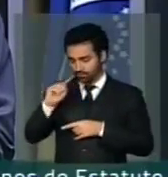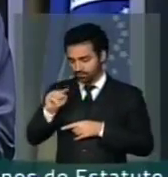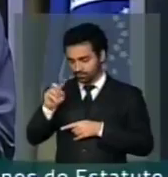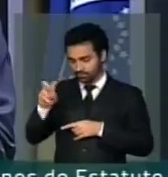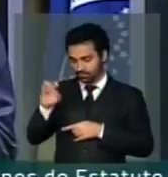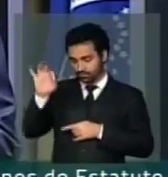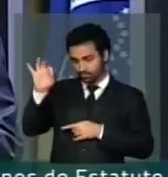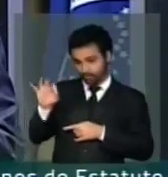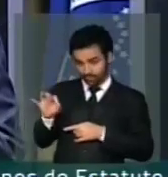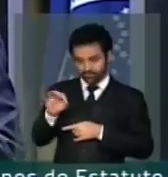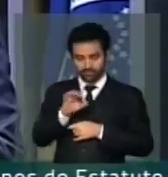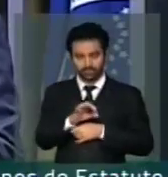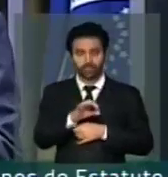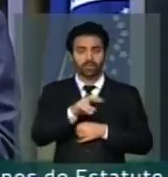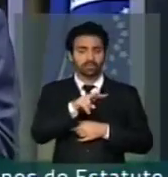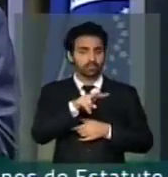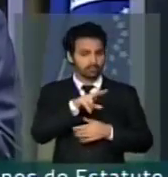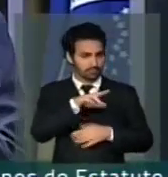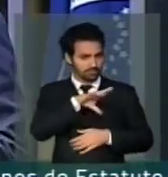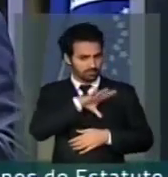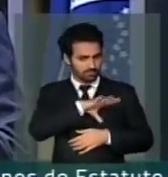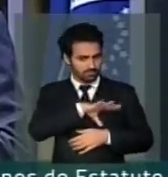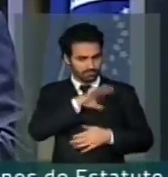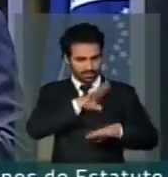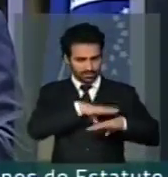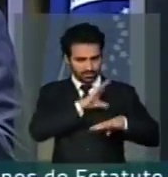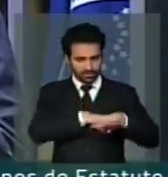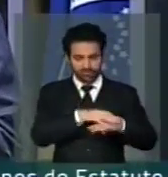44,5%. A de matemática em